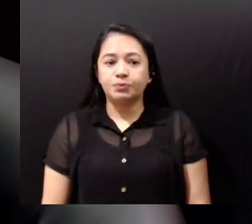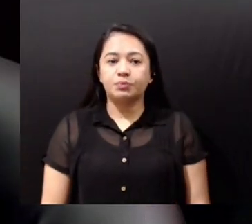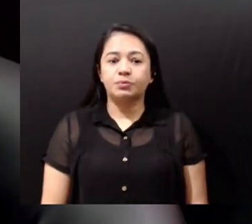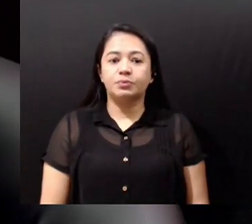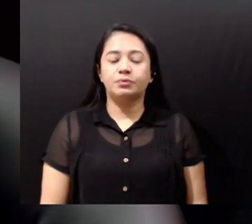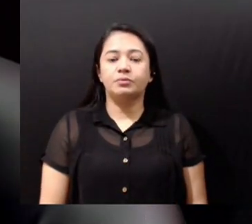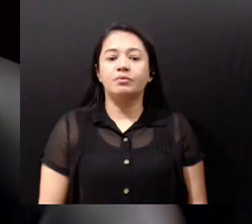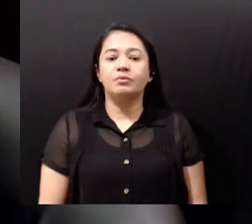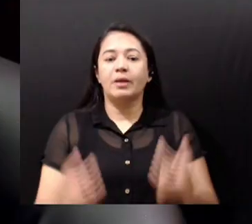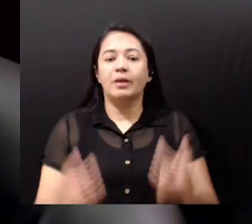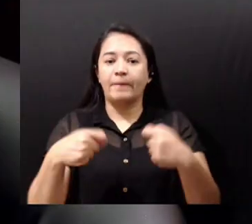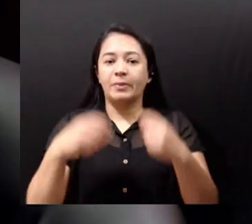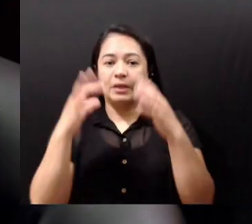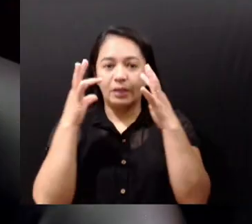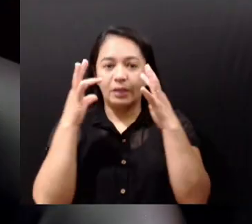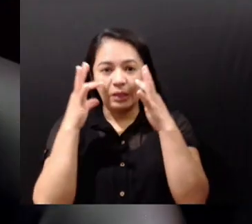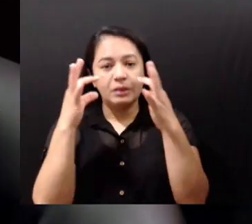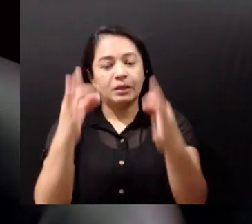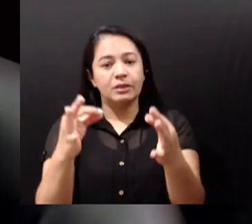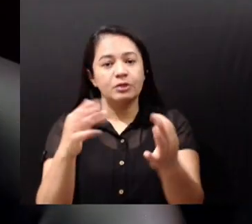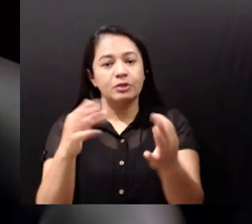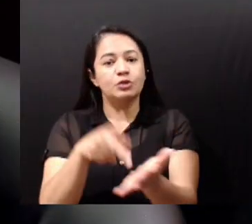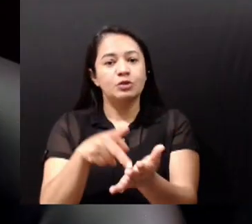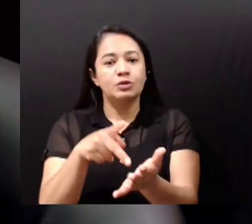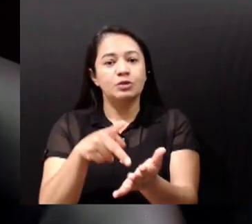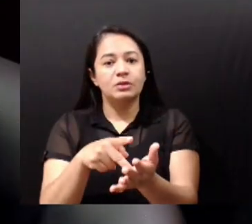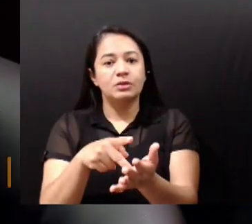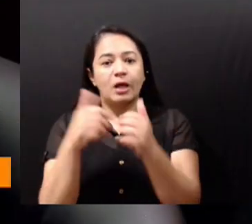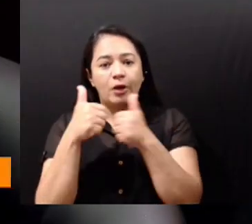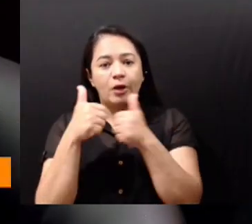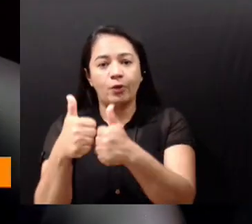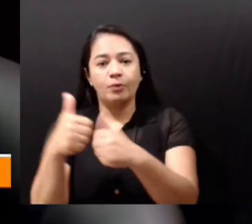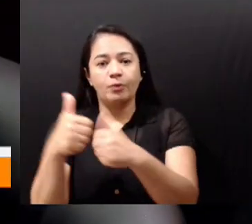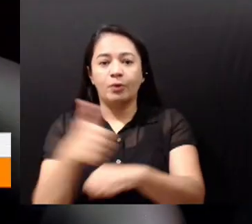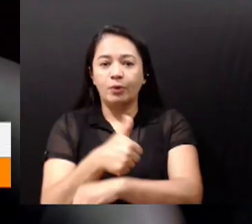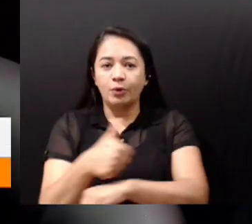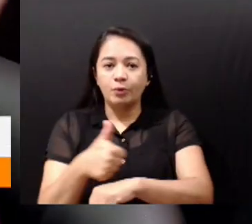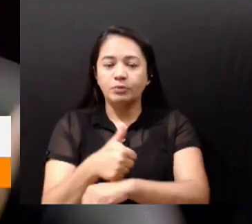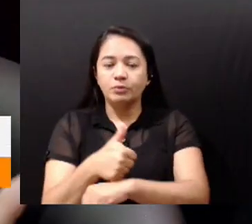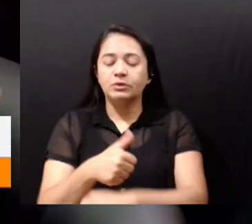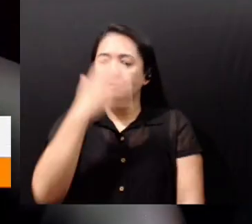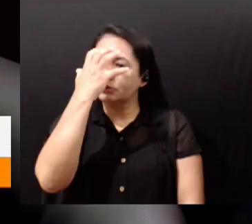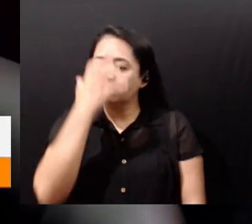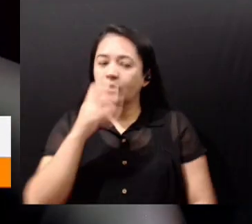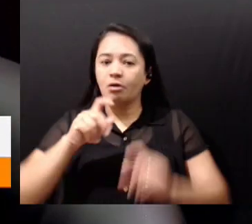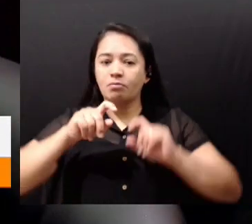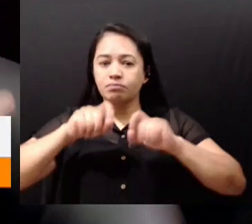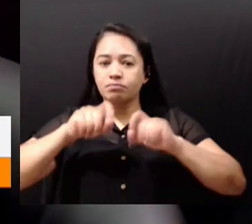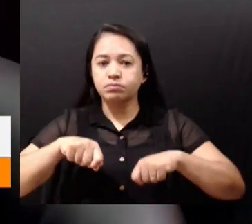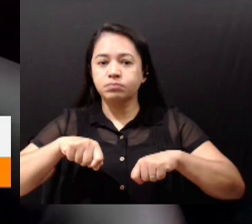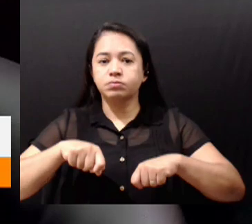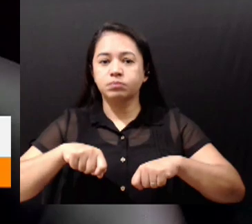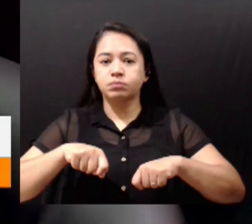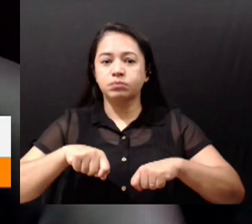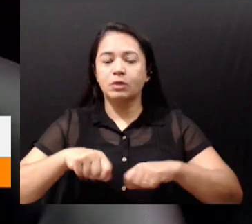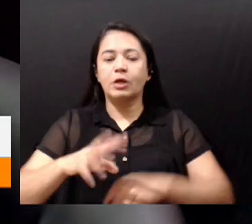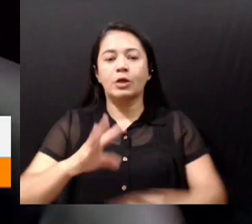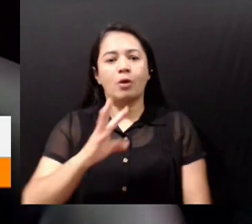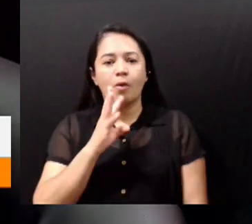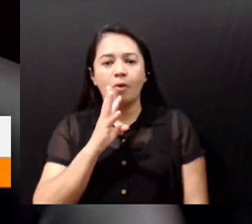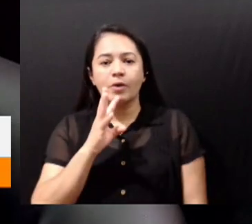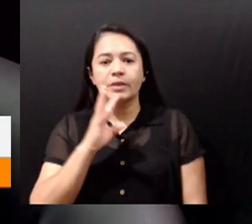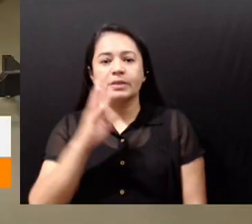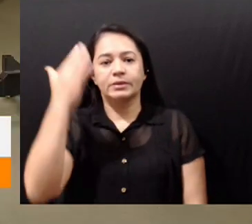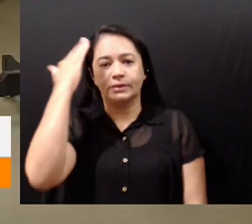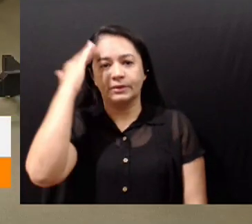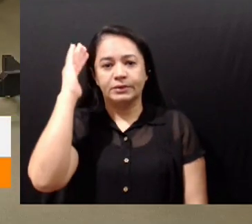atenção e precisa, de fato, ser acompanhado por um profissional sério e competente que conheça, que entenda, né?